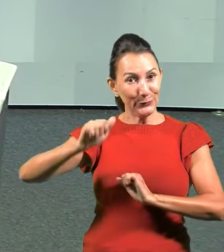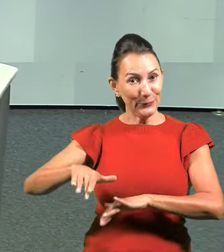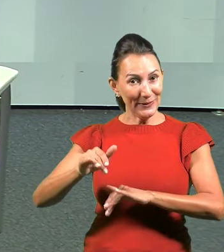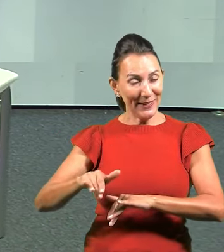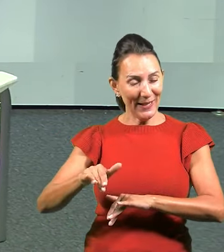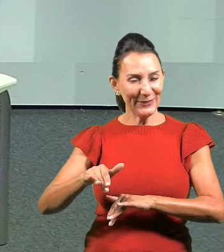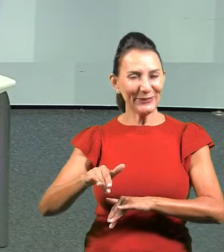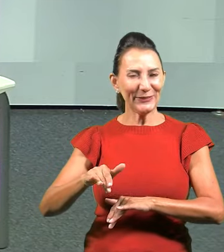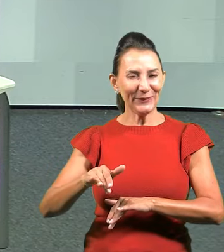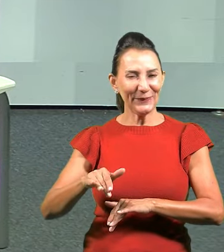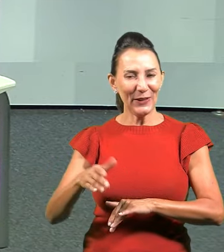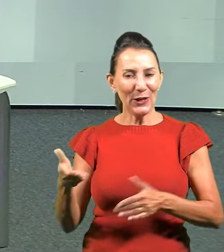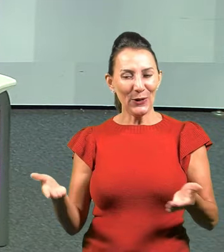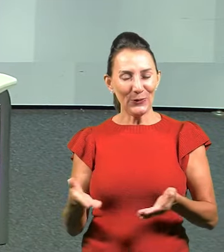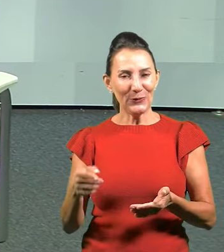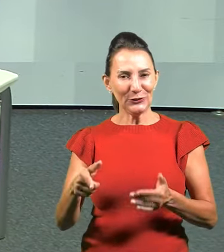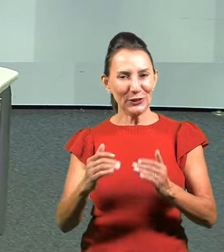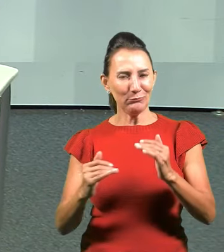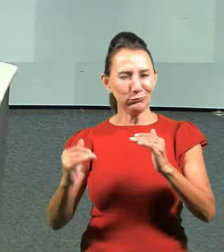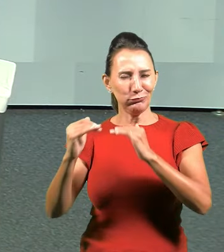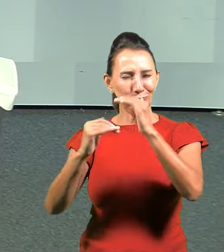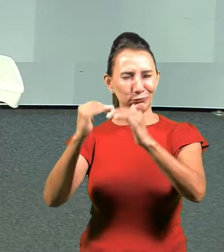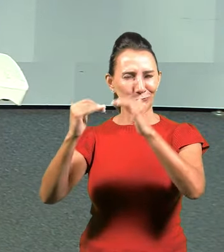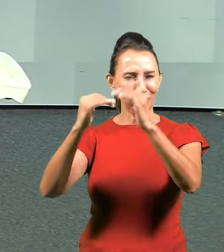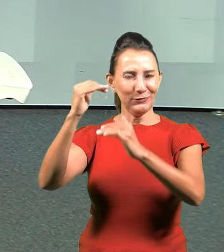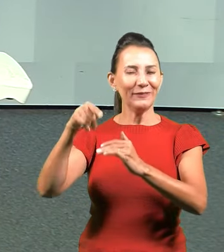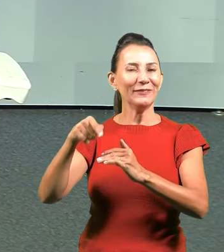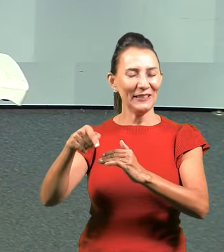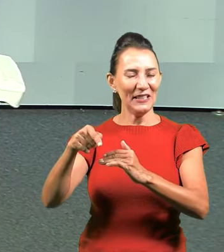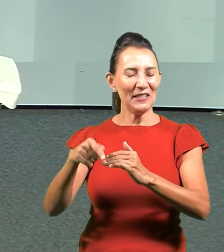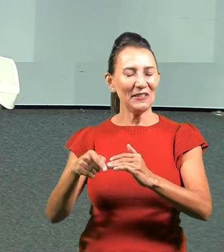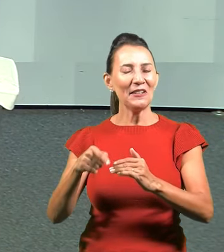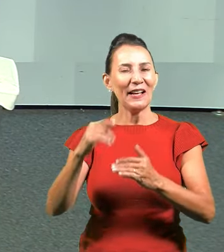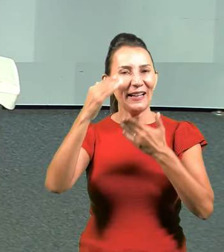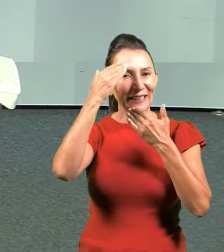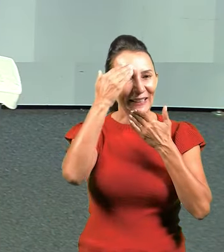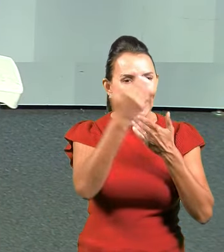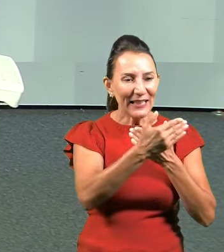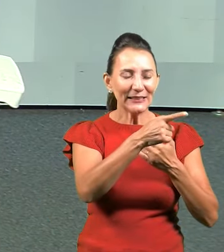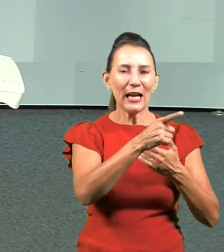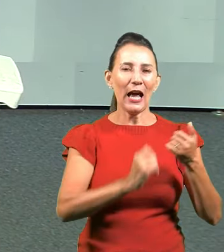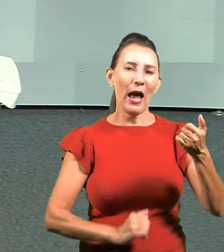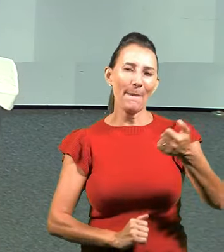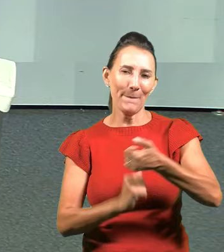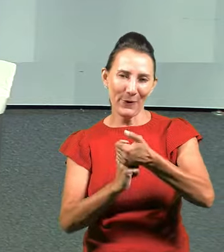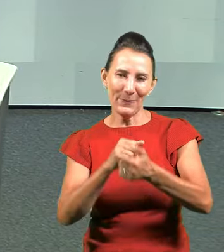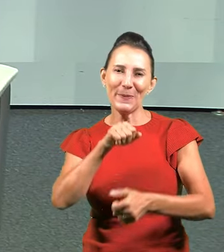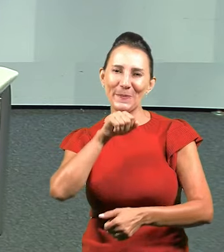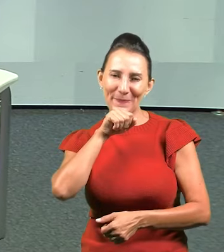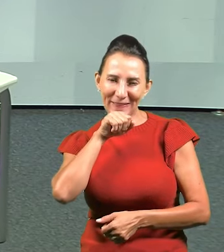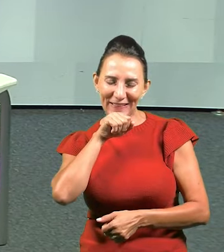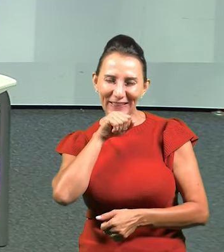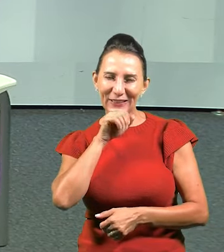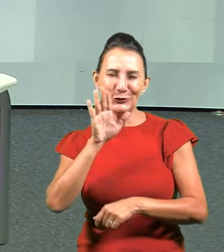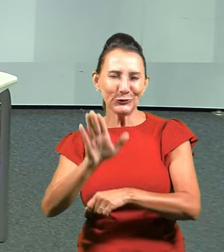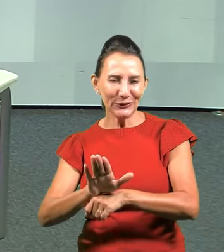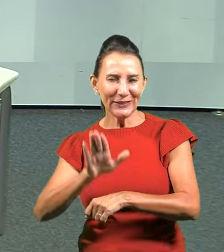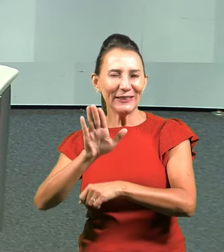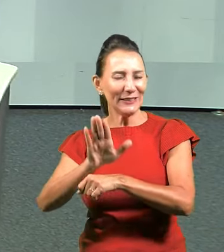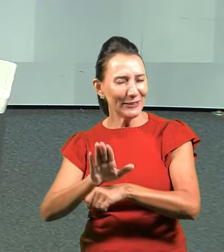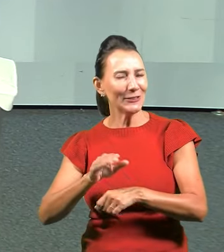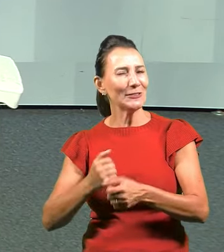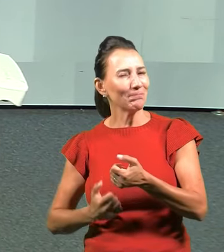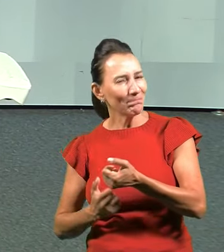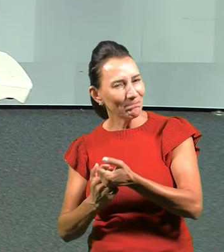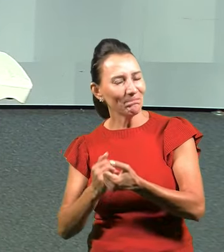e hoje ele tem a patente que ele tem, porque minha mãe estava ali junto com ele, ajudando, né? Sempre do